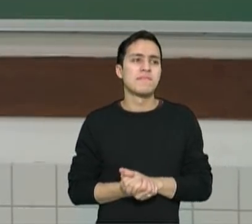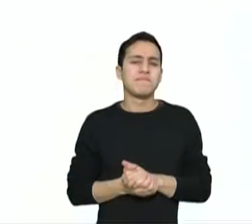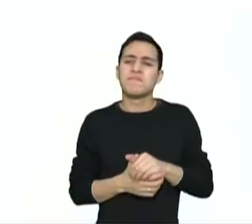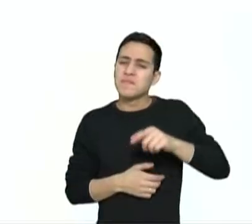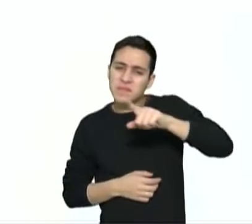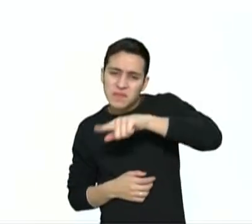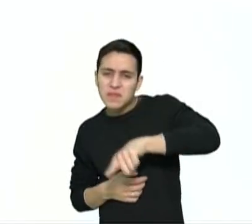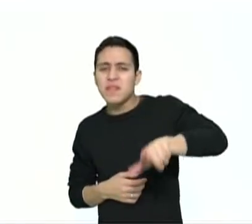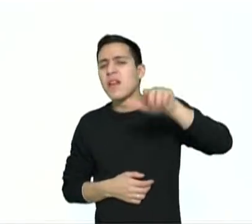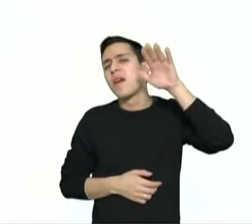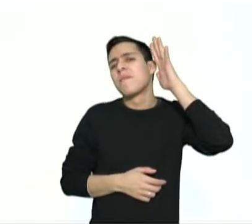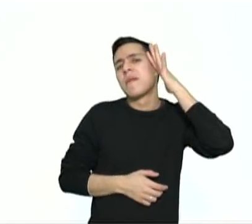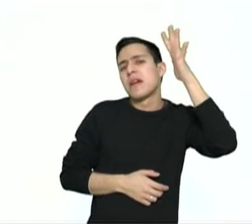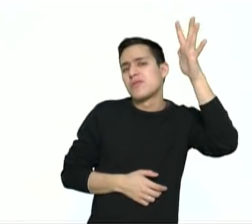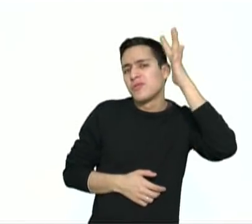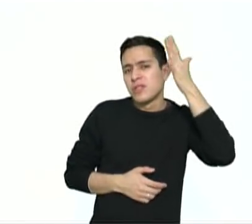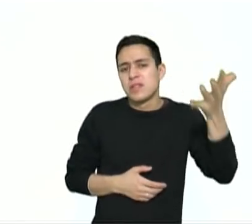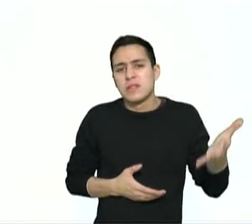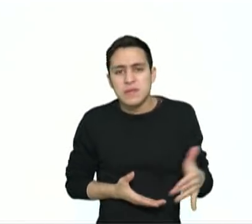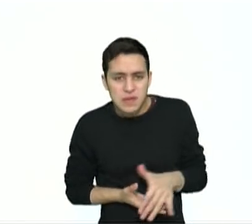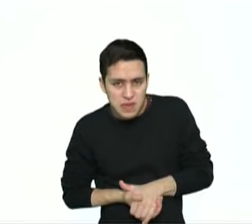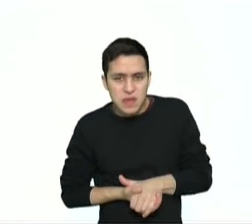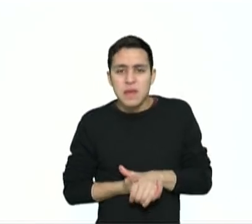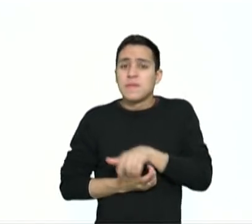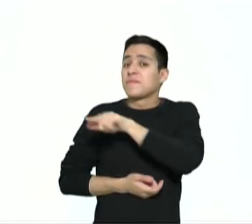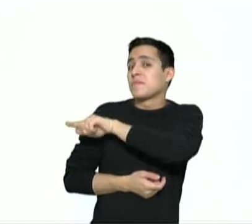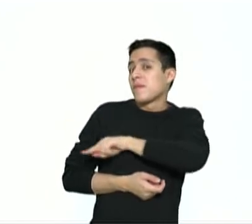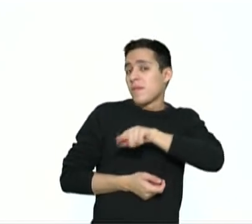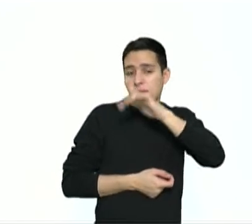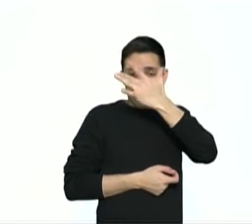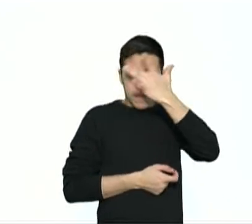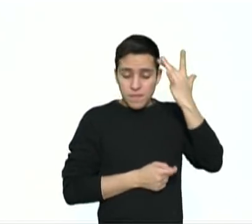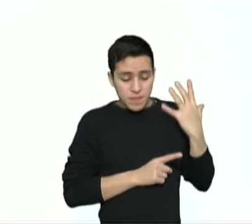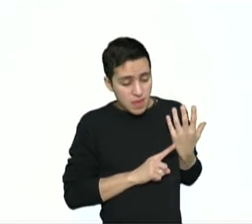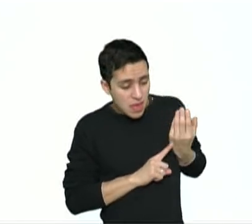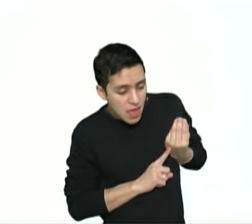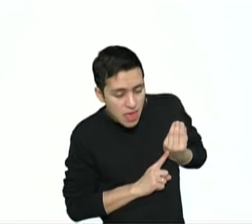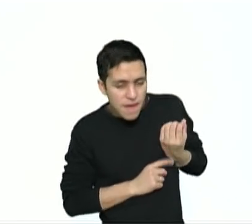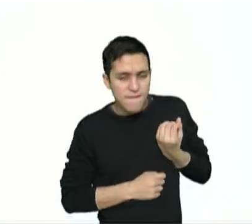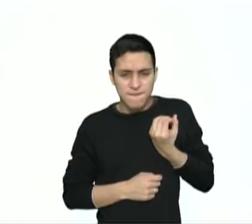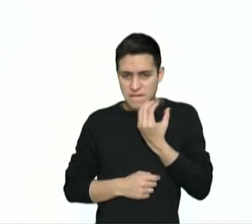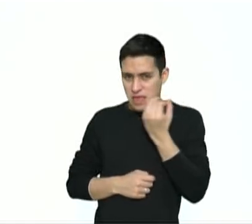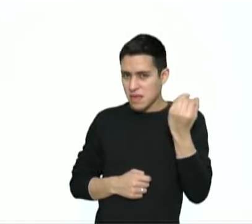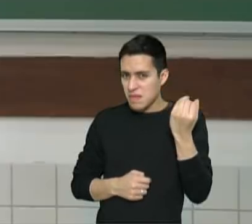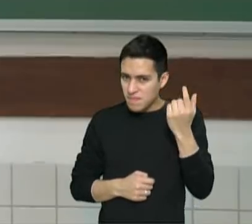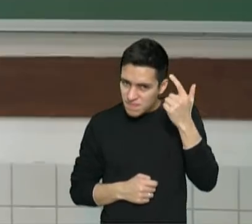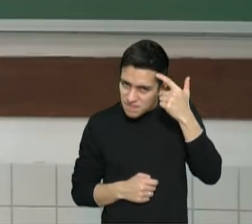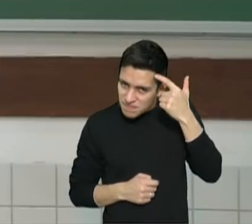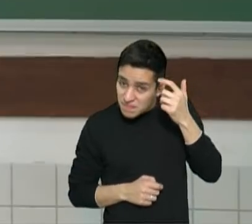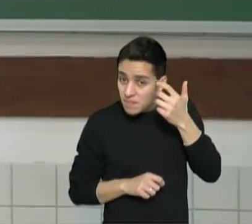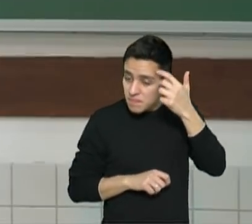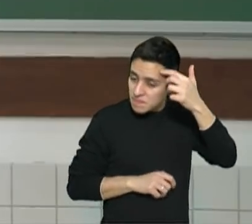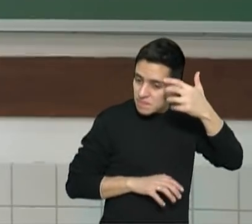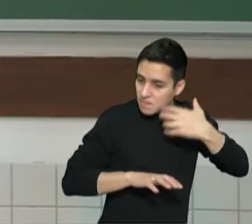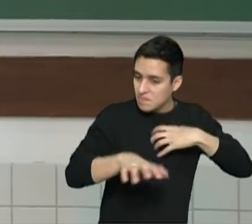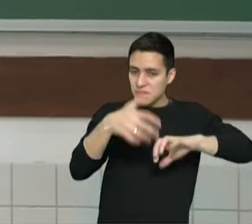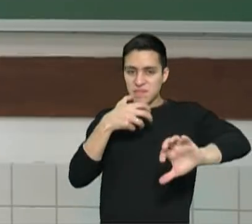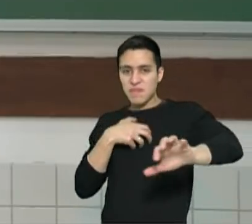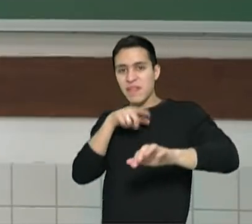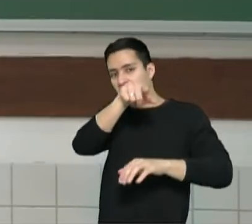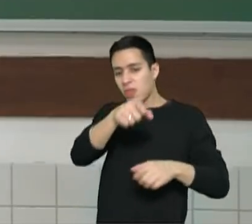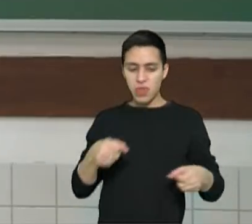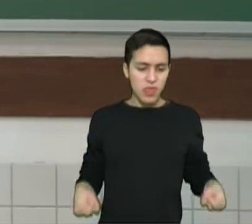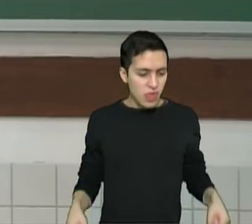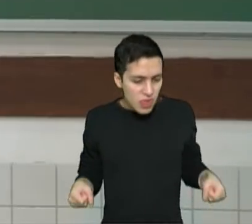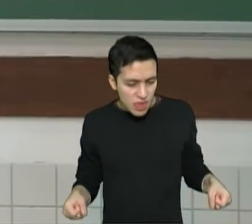Você imagina, né? Imagine que você é um artista viajante. Imaginou? Você pegou a sua malinha, a sua bagagem,